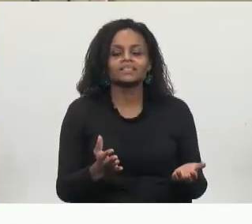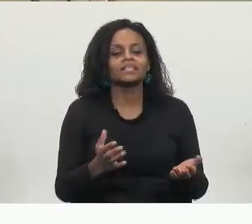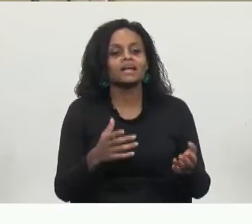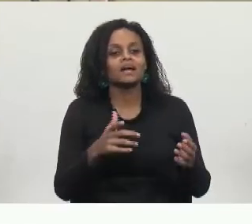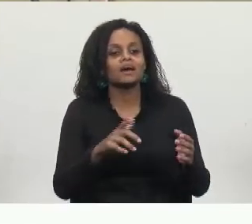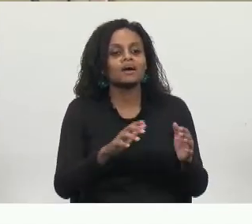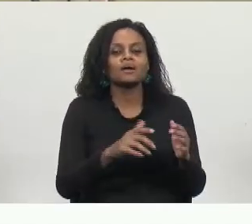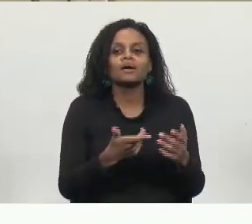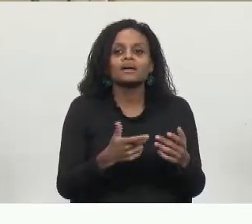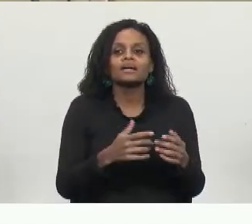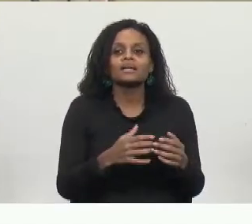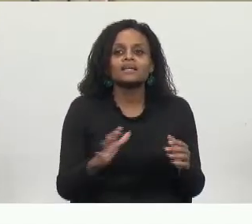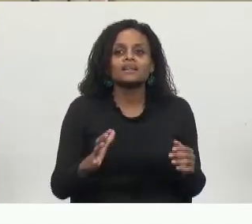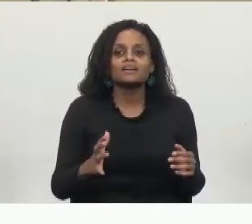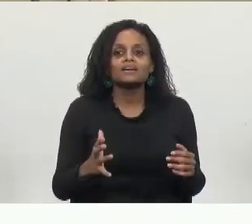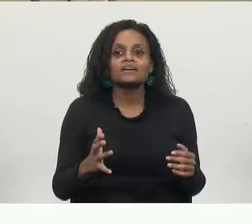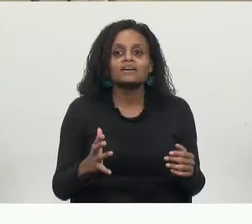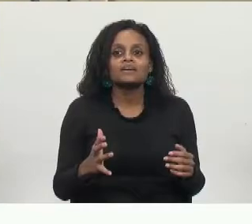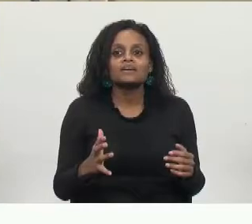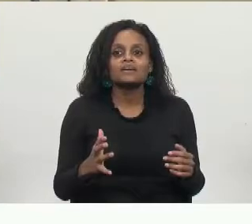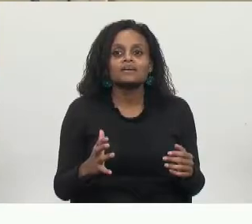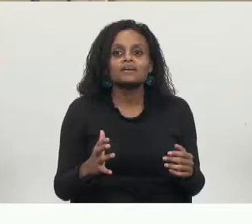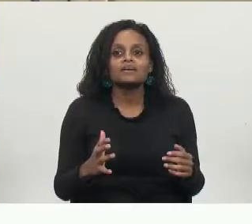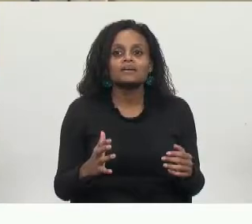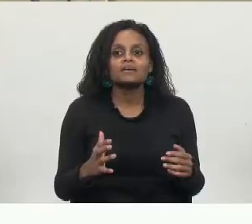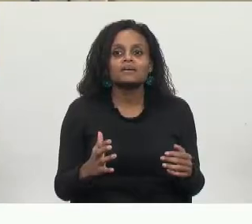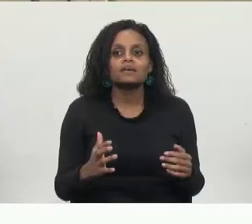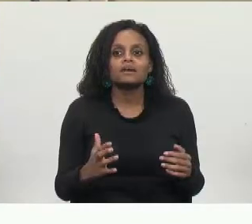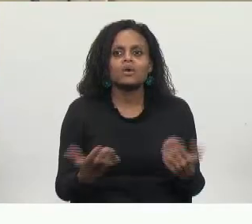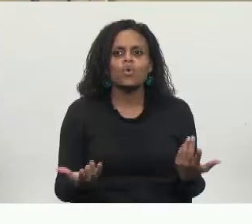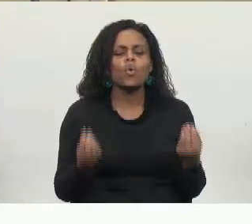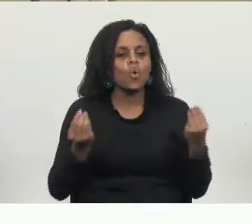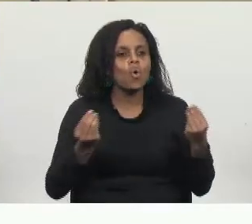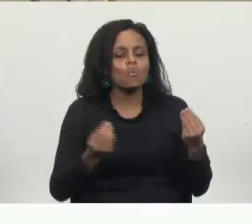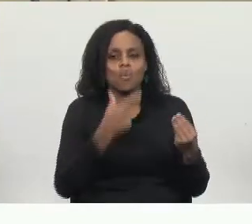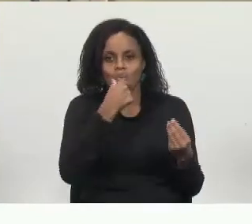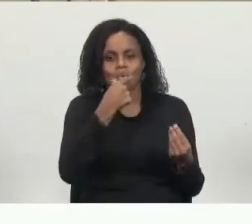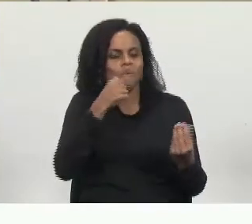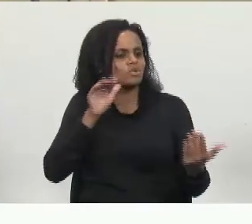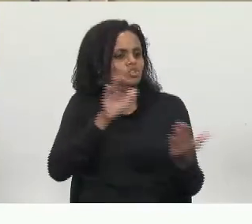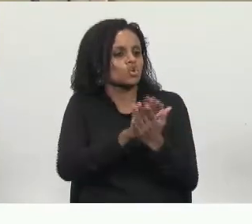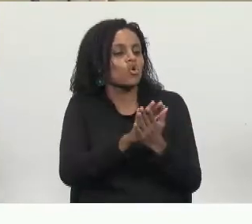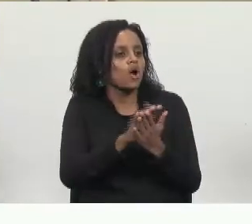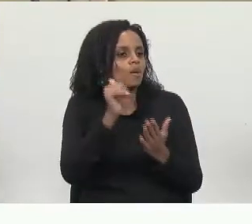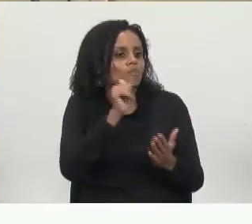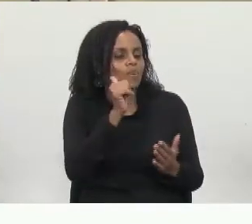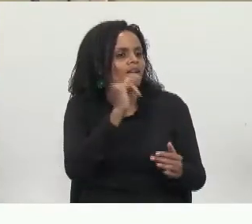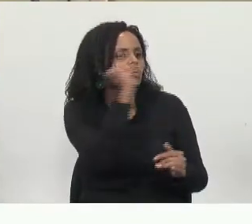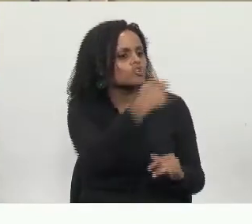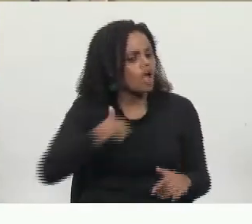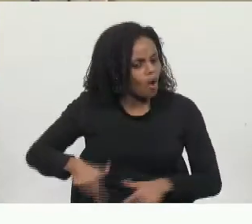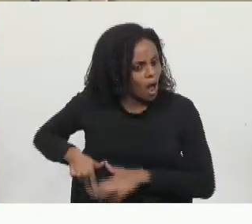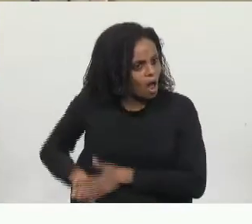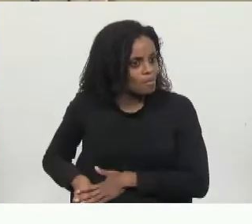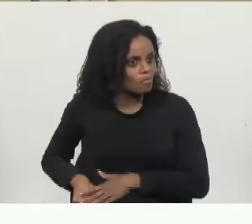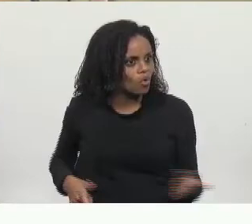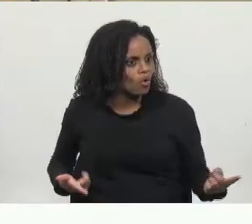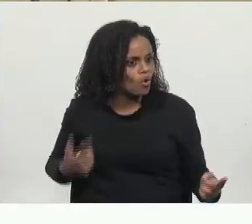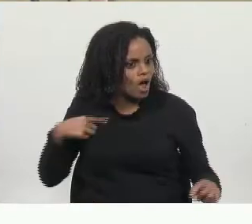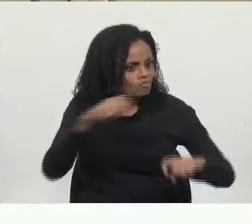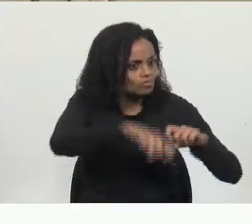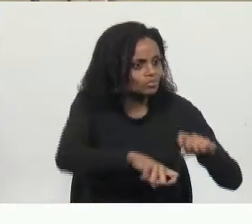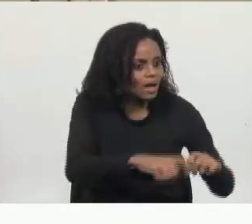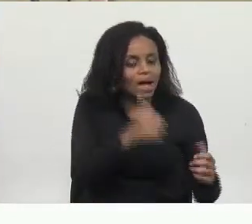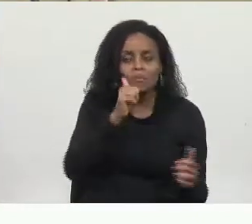conseguiu estuprar a mulher fingindo estar armado, a mulher na rua sozinha, sem ninguém, entra em pânico ou não sabe o